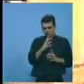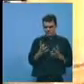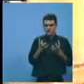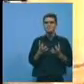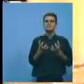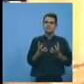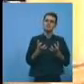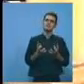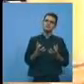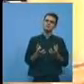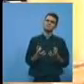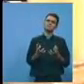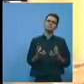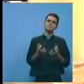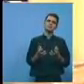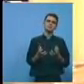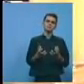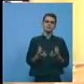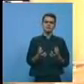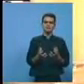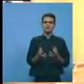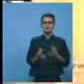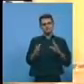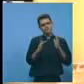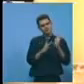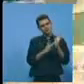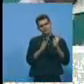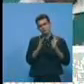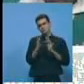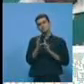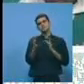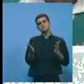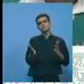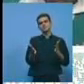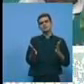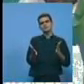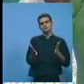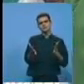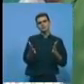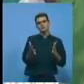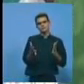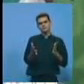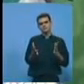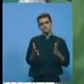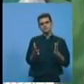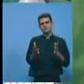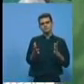Será que o amor que eu tenho dentro do meu coração por Jesus é grande o